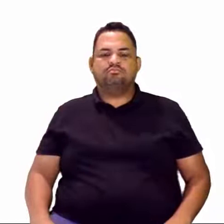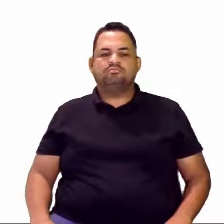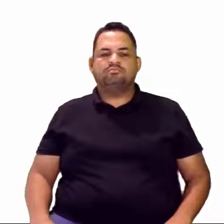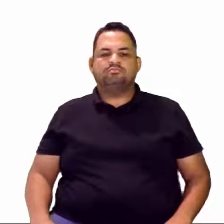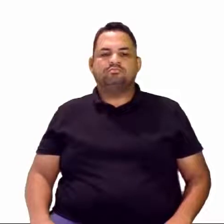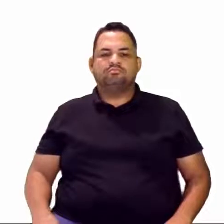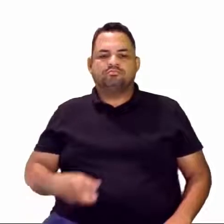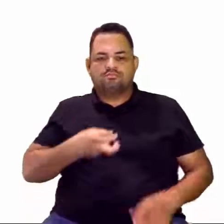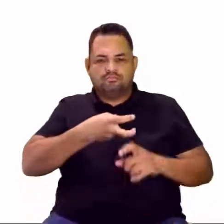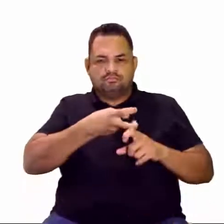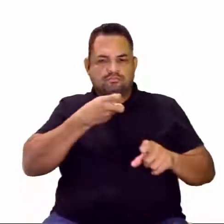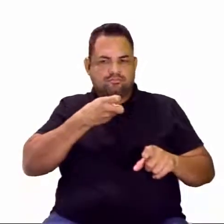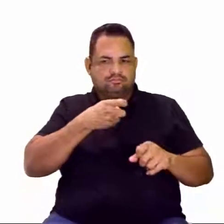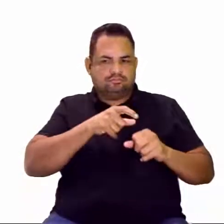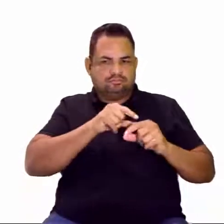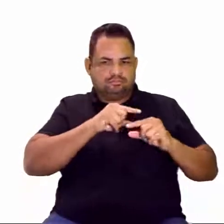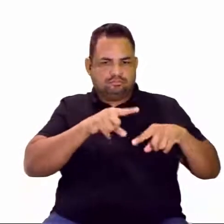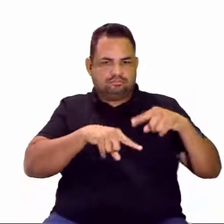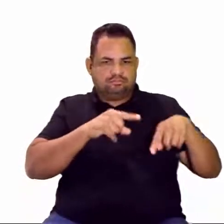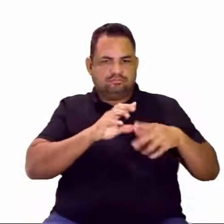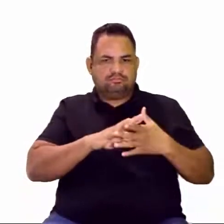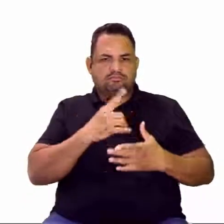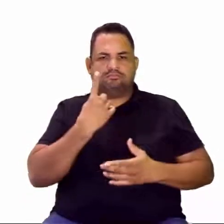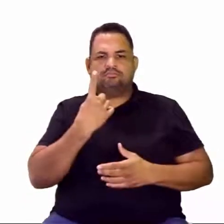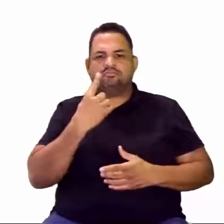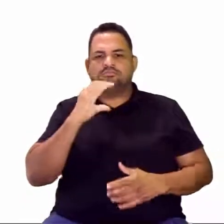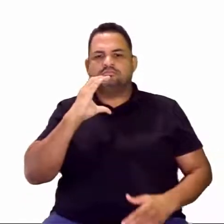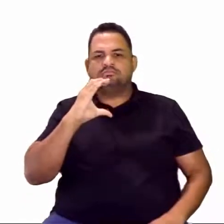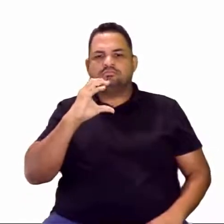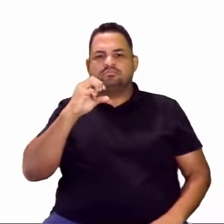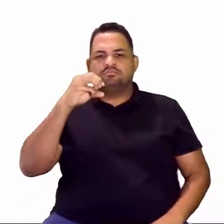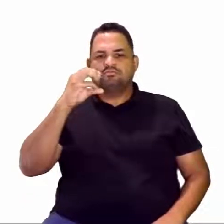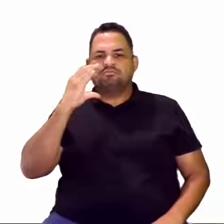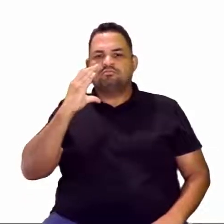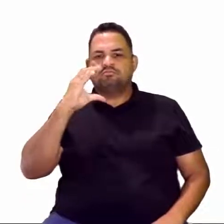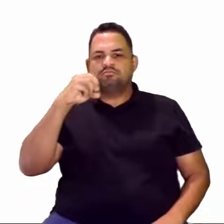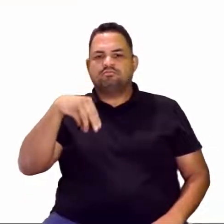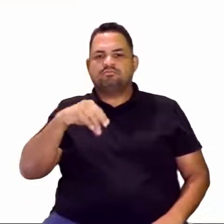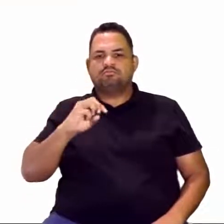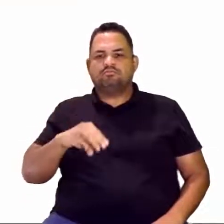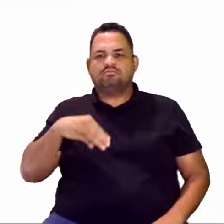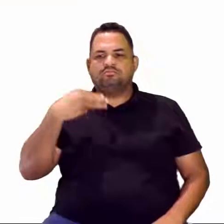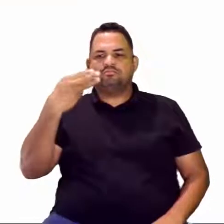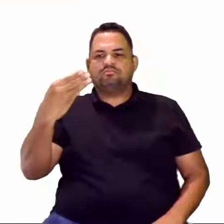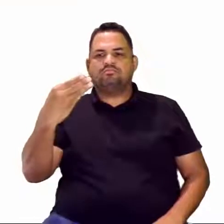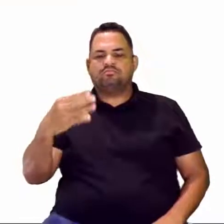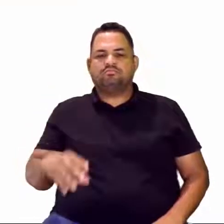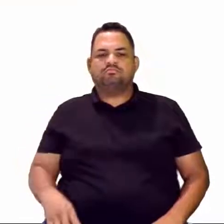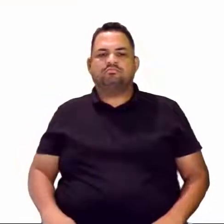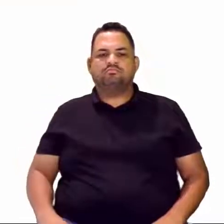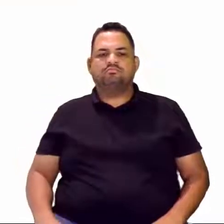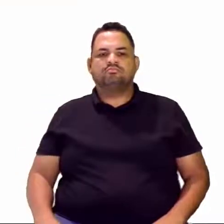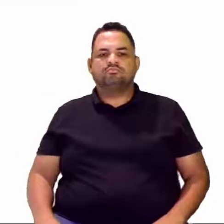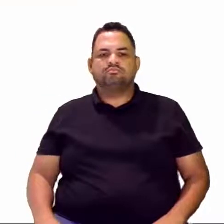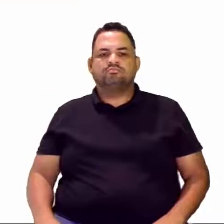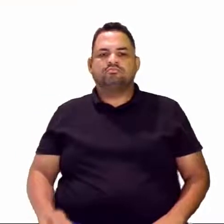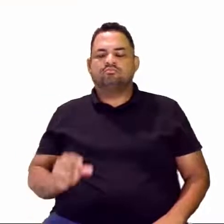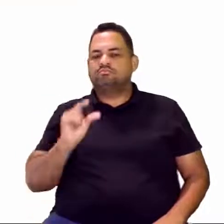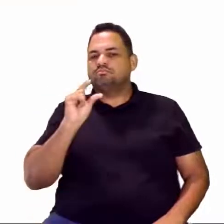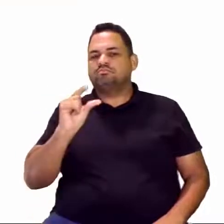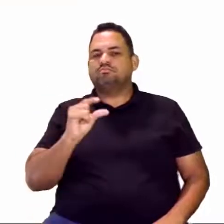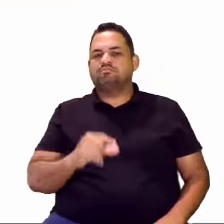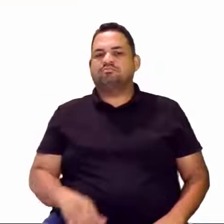cc na seringa, significa que eu tenho 1 centímetro cúbico. Então, olha aí a